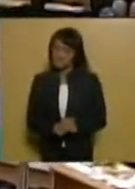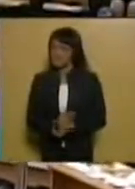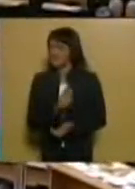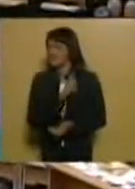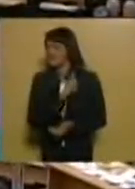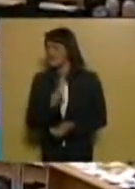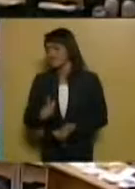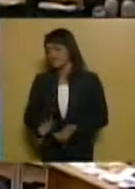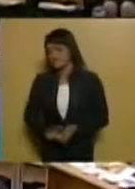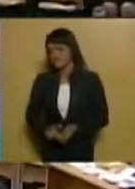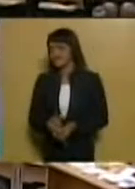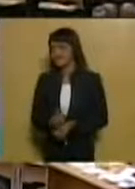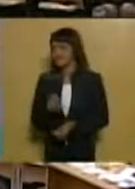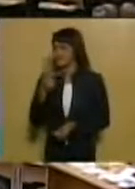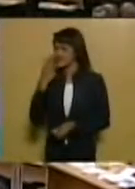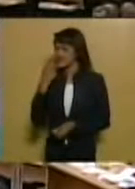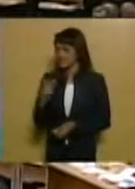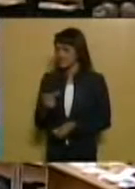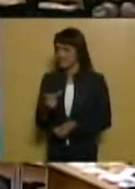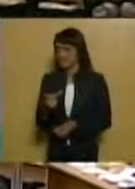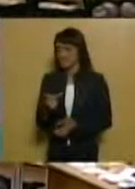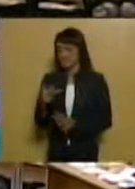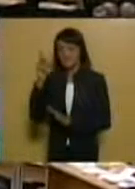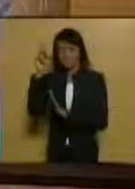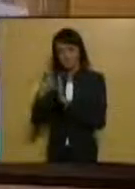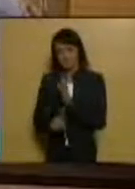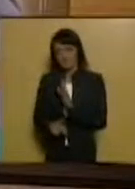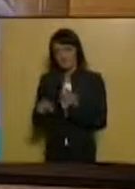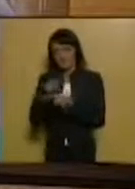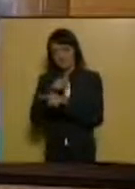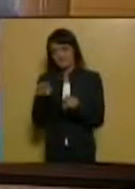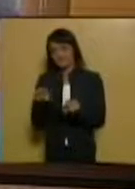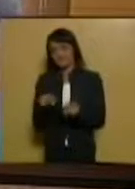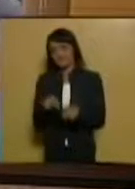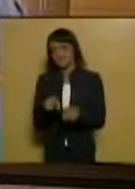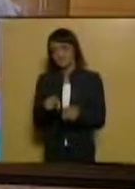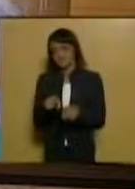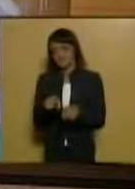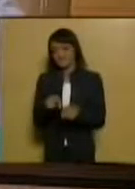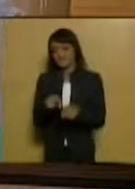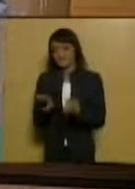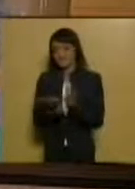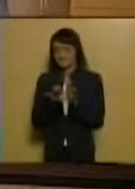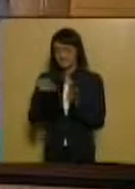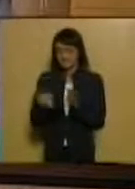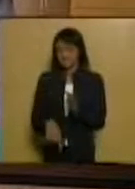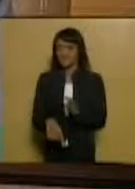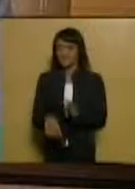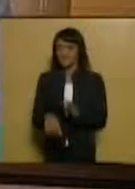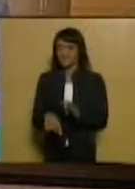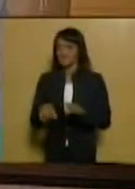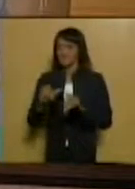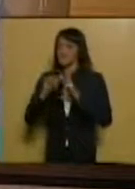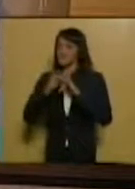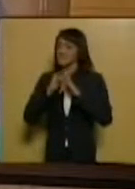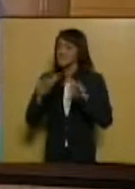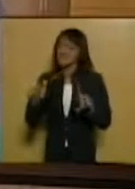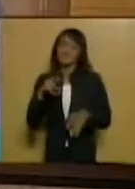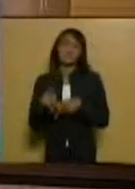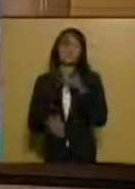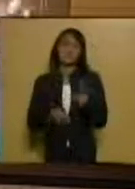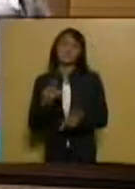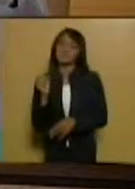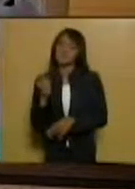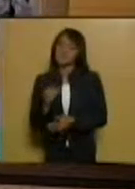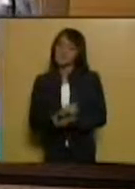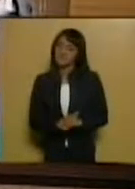quando lhe coloca na secretaria, lhe dá o direito de você vir ao povo sergipano e dizer, olha, as dificuldades são